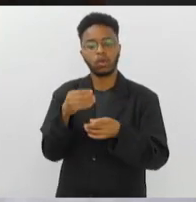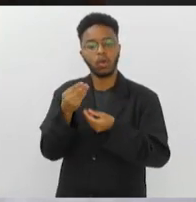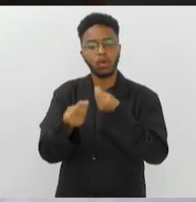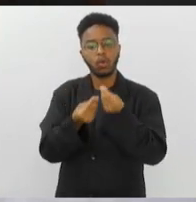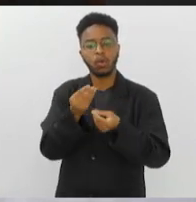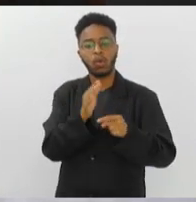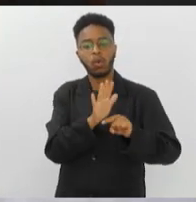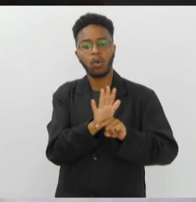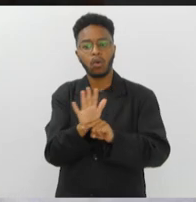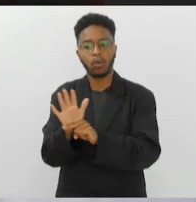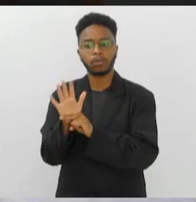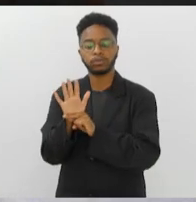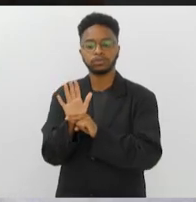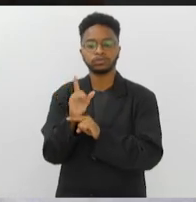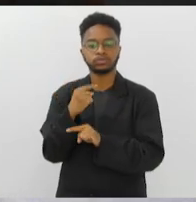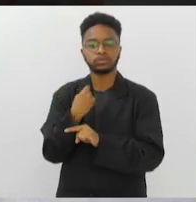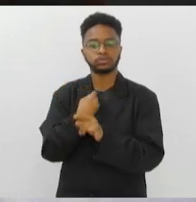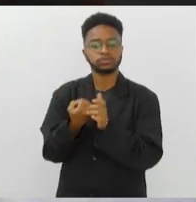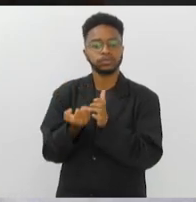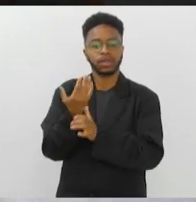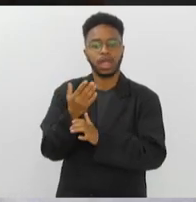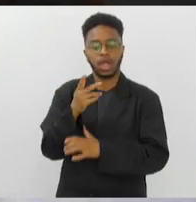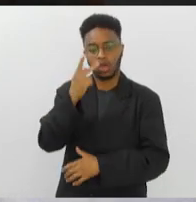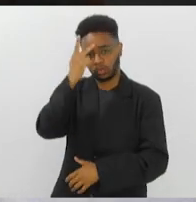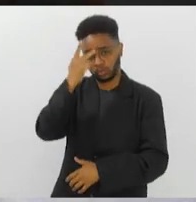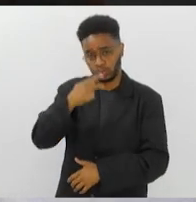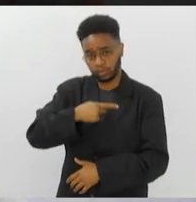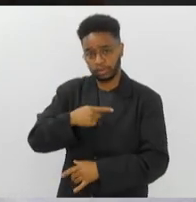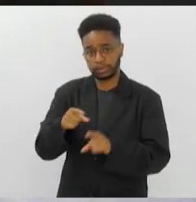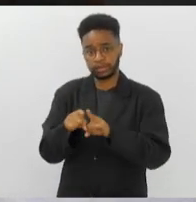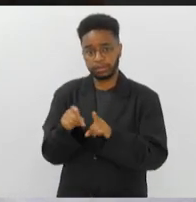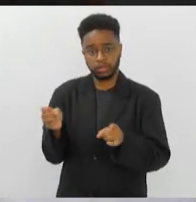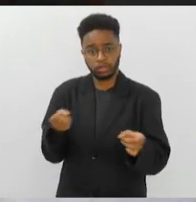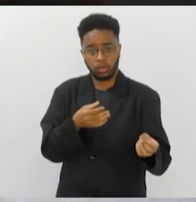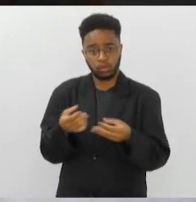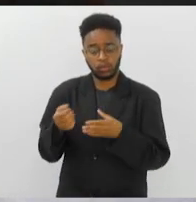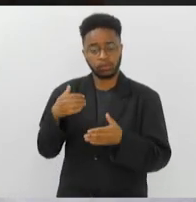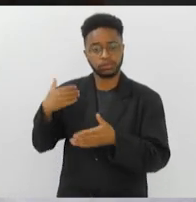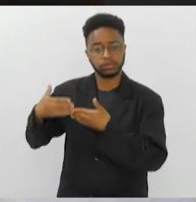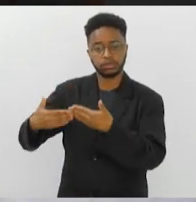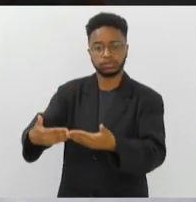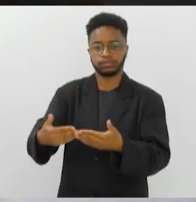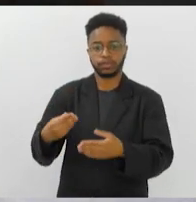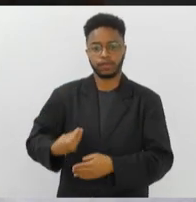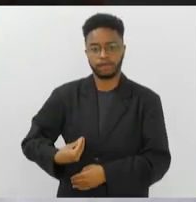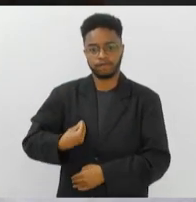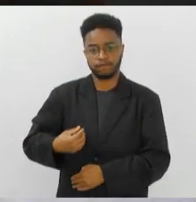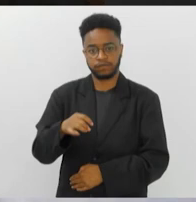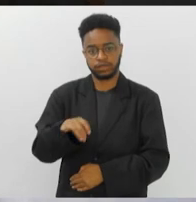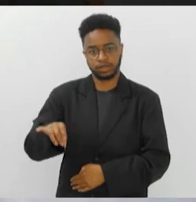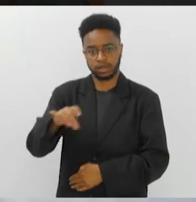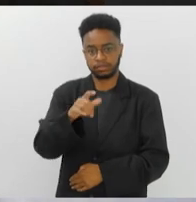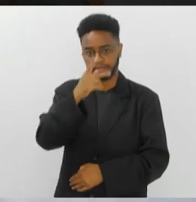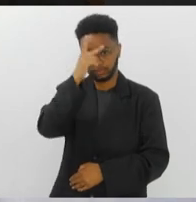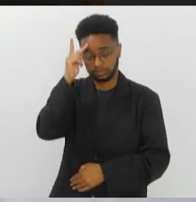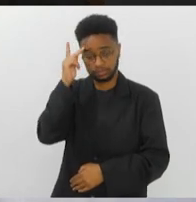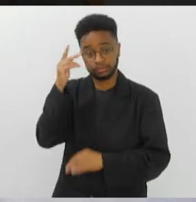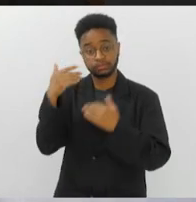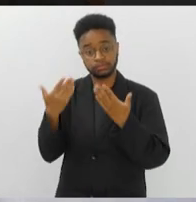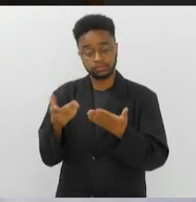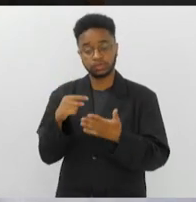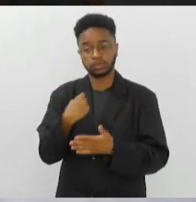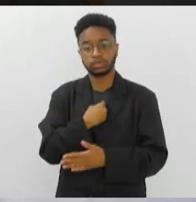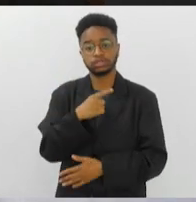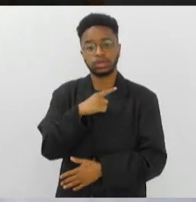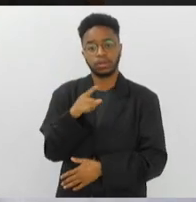muito para a construção de autonomia, para a construção de novas trajetórias de vida dos nossos usuários. E a gente tem, então,